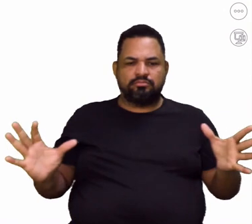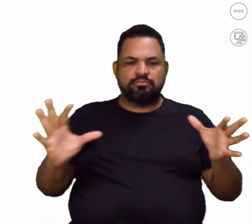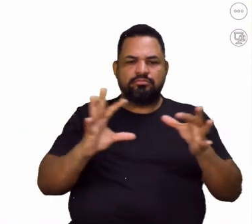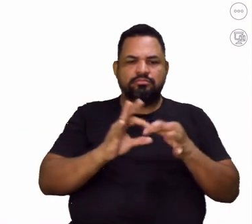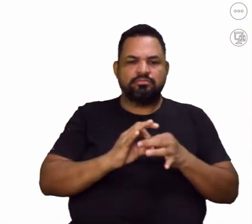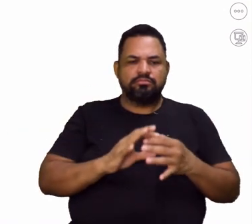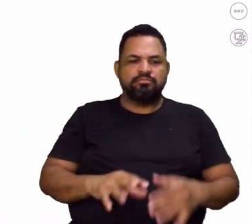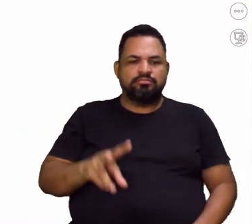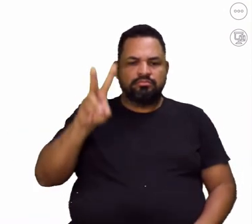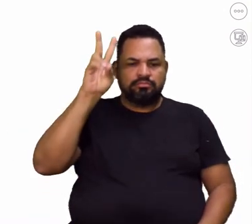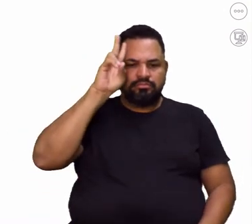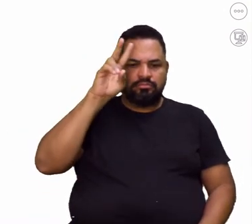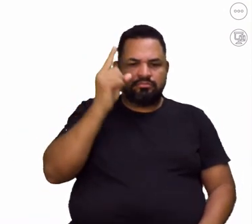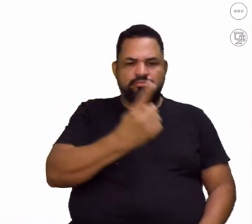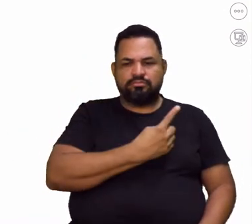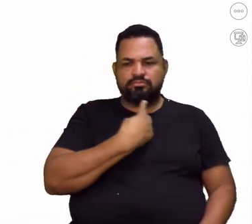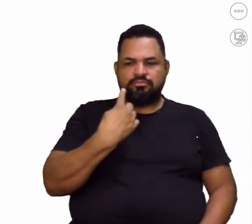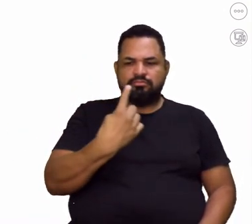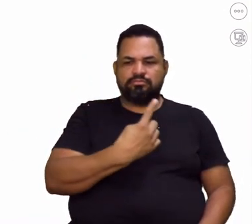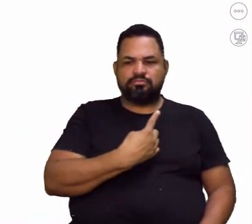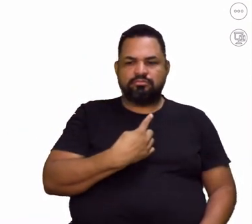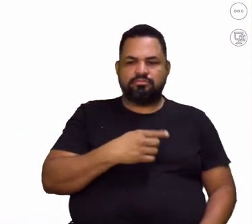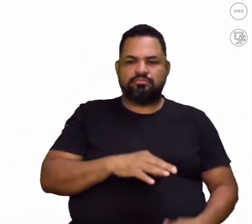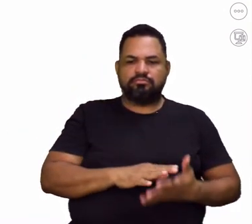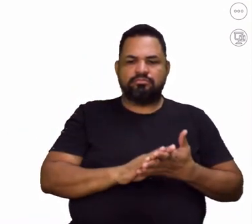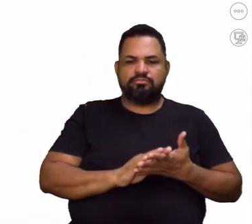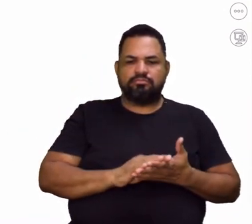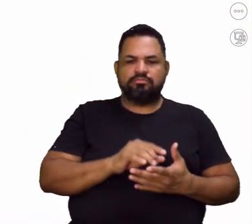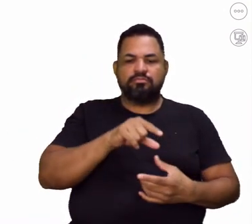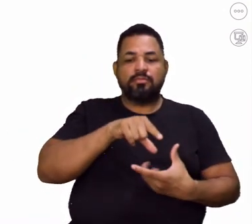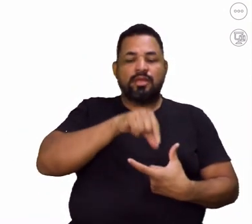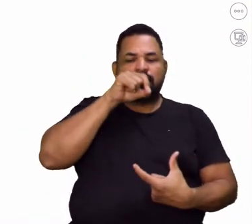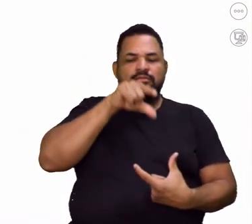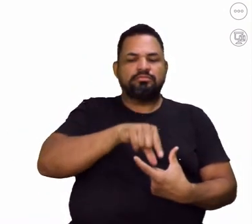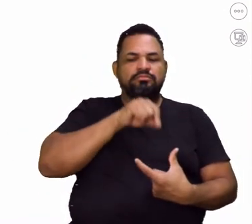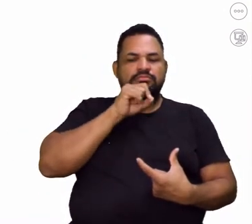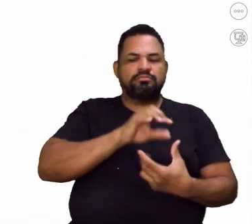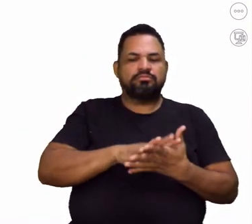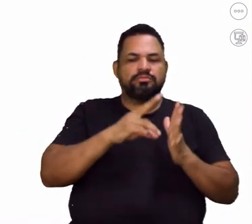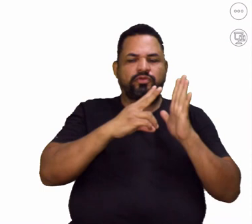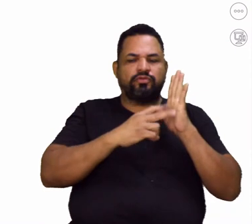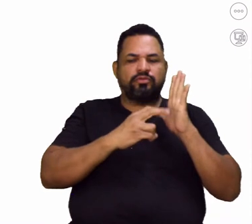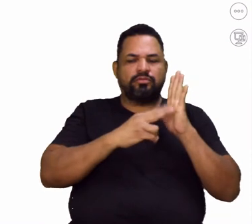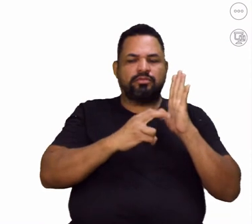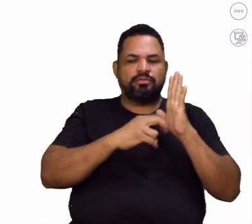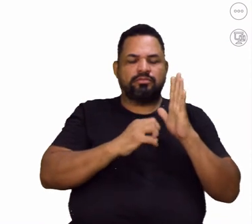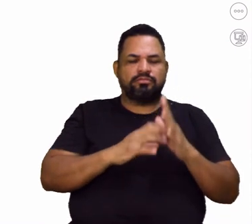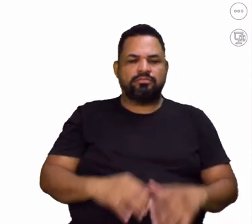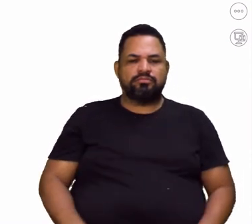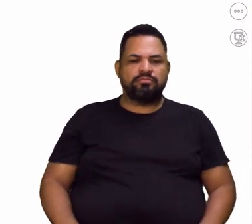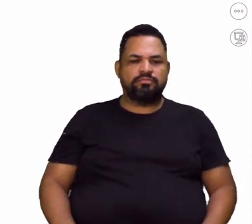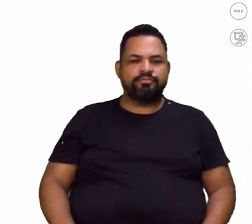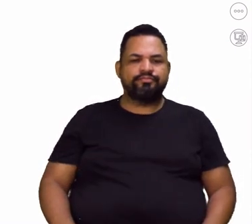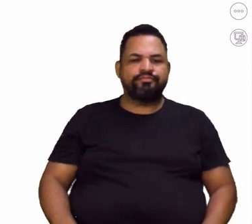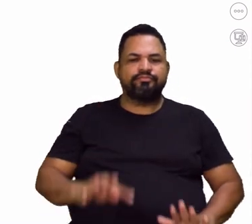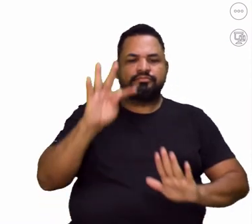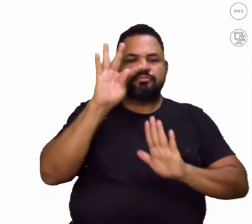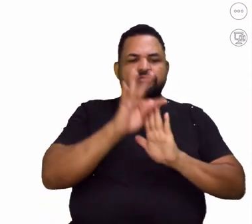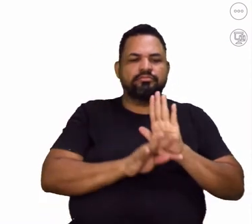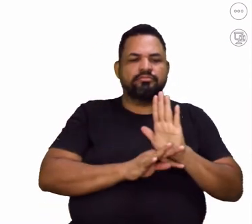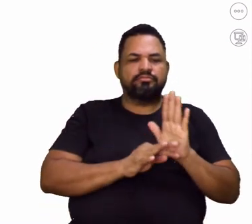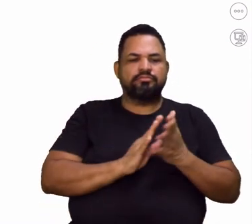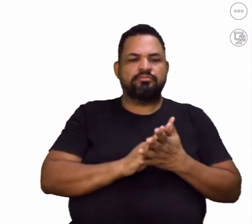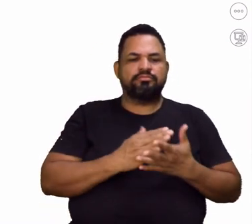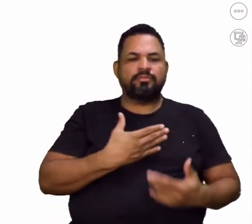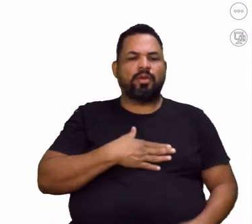contextualizar. Lembrar que nós vamos ver a questão lexical da língua, tá bom? No vocabulário. Olha só, vamos ao texto.